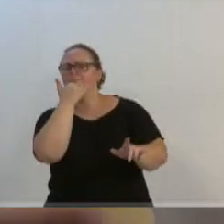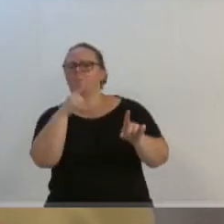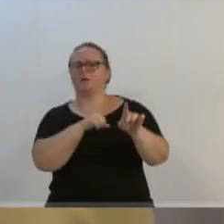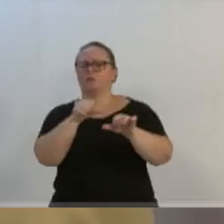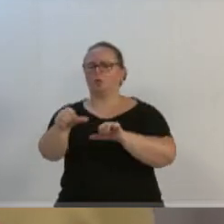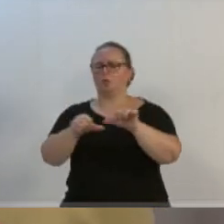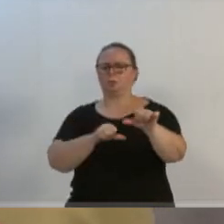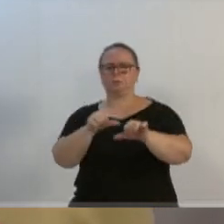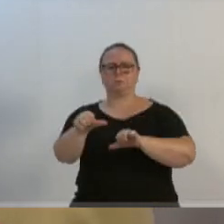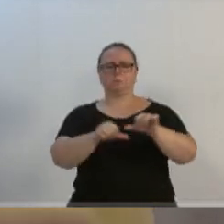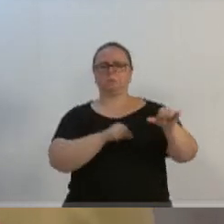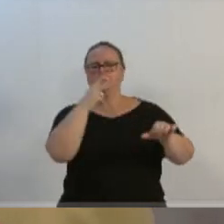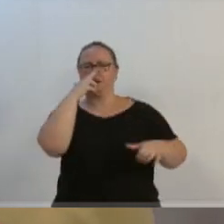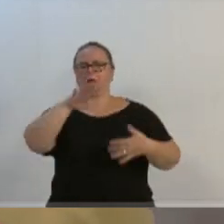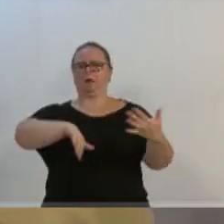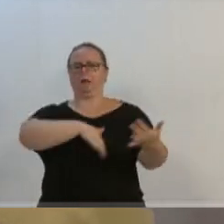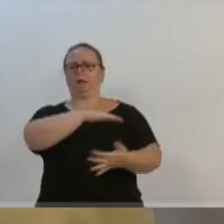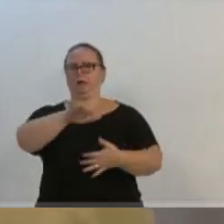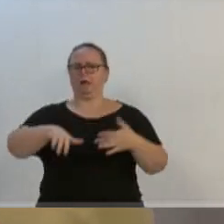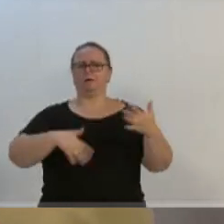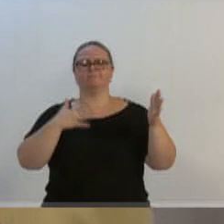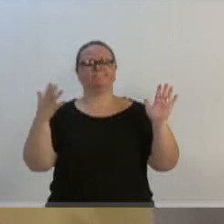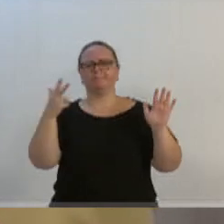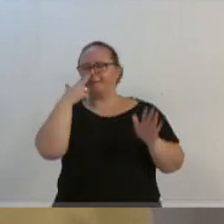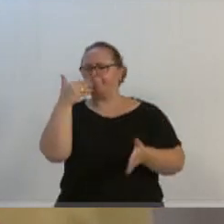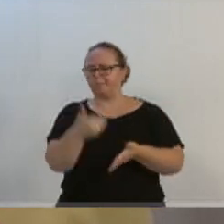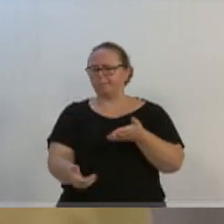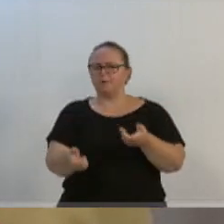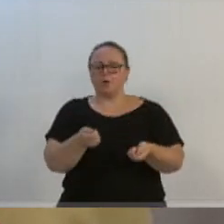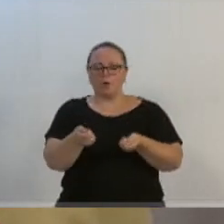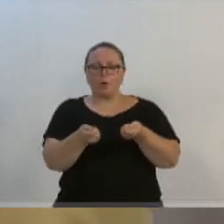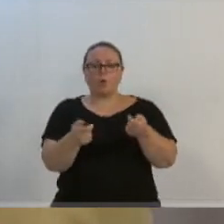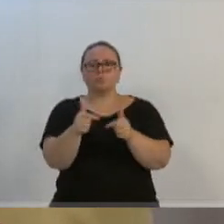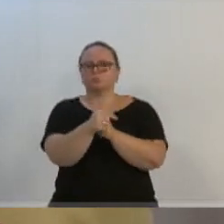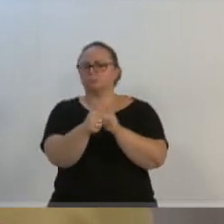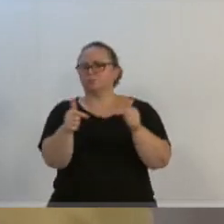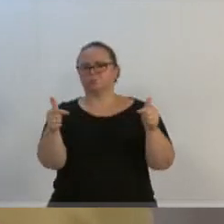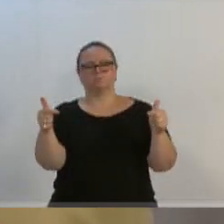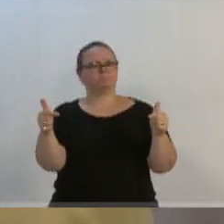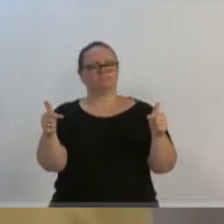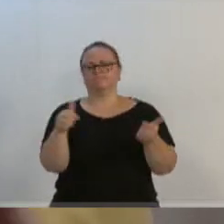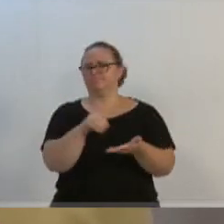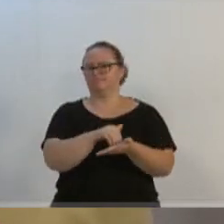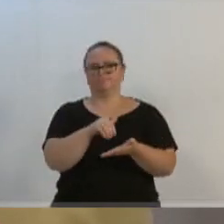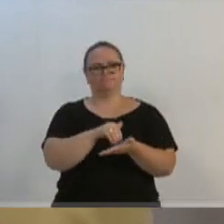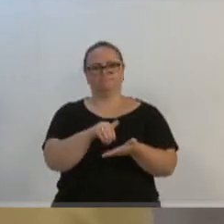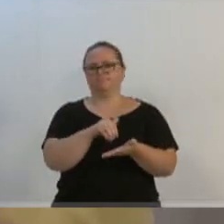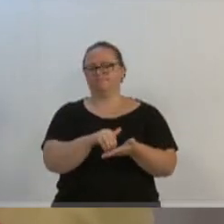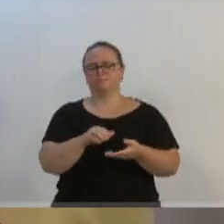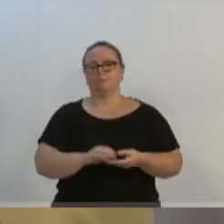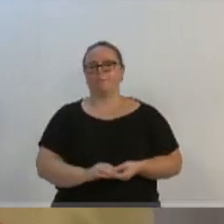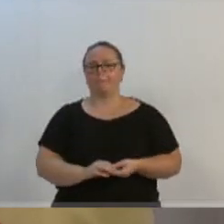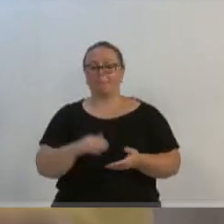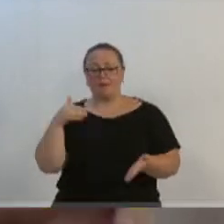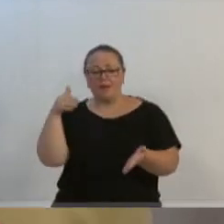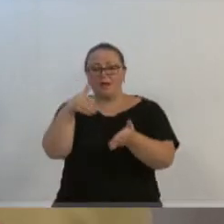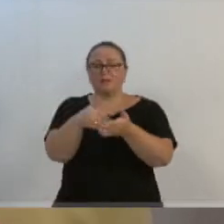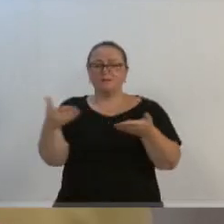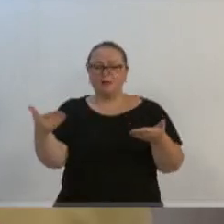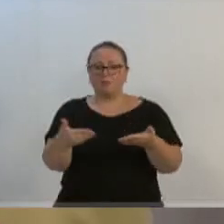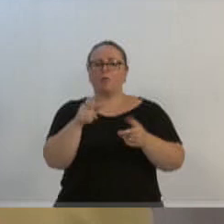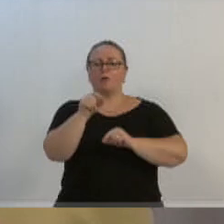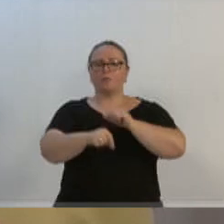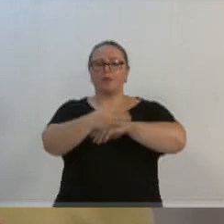troca-troca lá de pessoas no comando daquilo lá, ou melhor, se perdeu o comando daquela secretaria, senhores vereadores, e não se regularizou nenhuma rua de placa amarela,